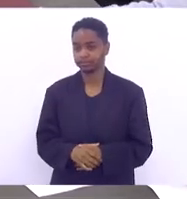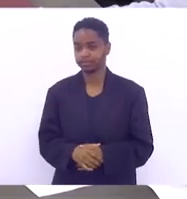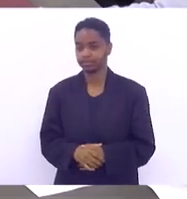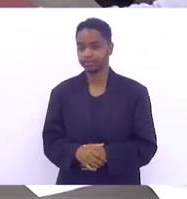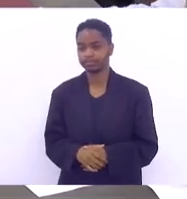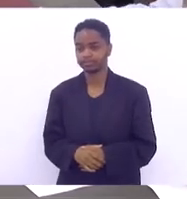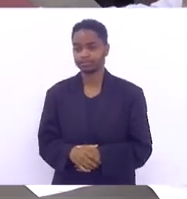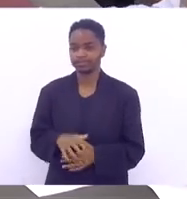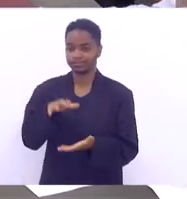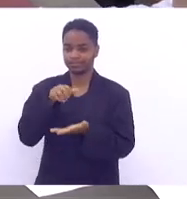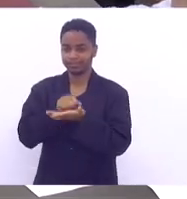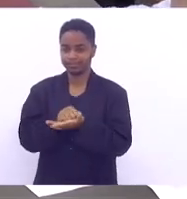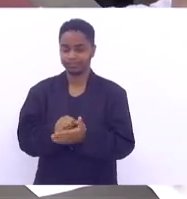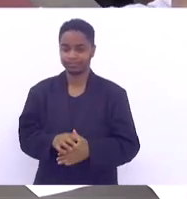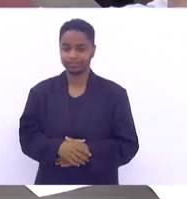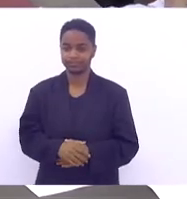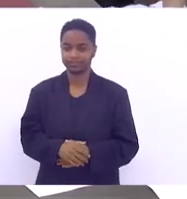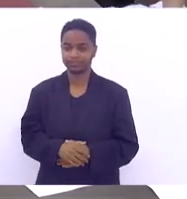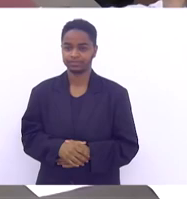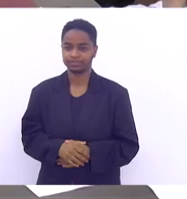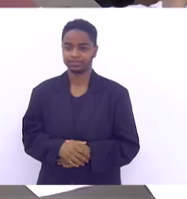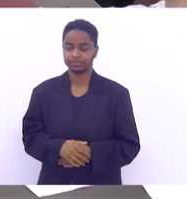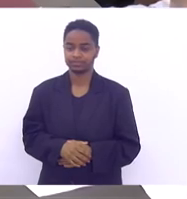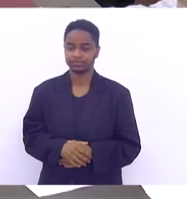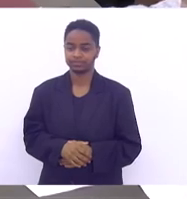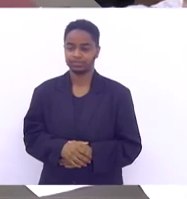É. Anotadíssimo.